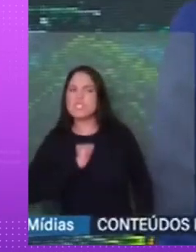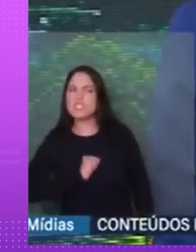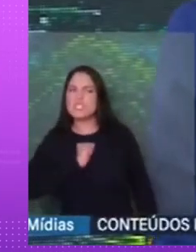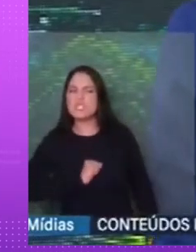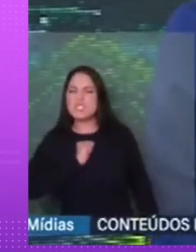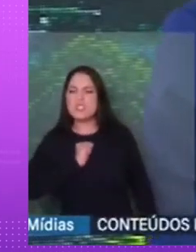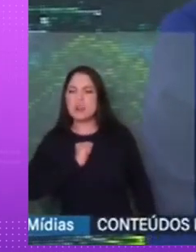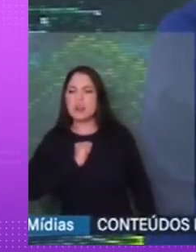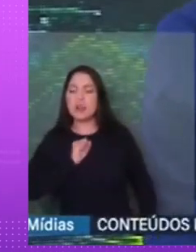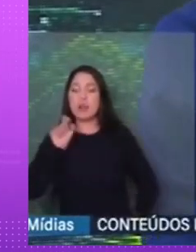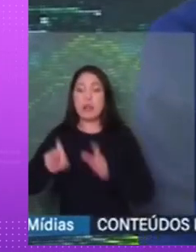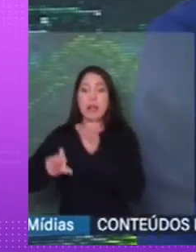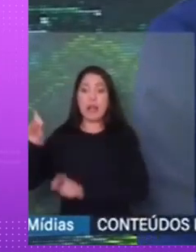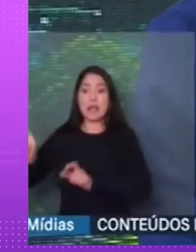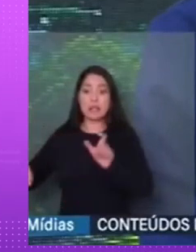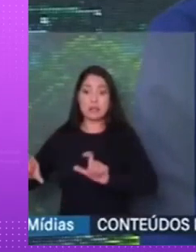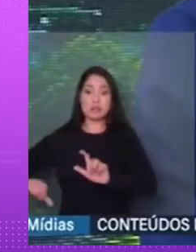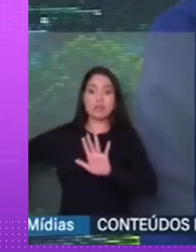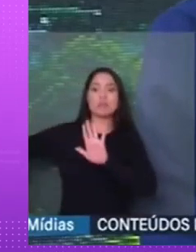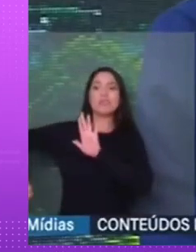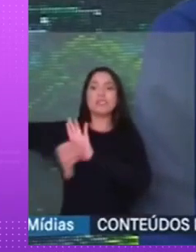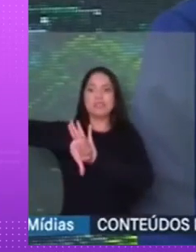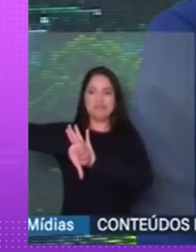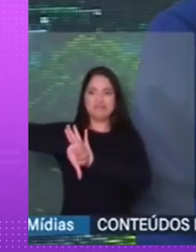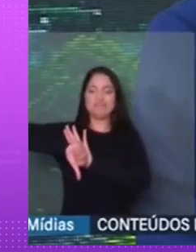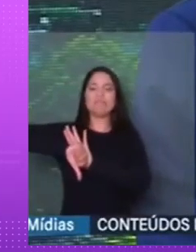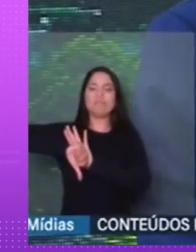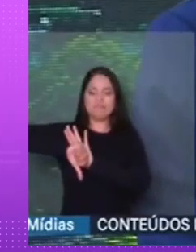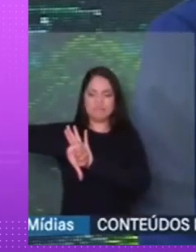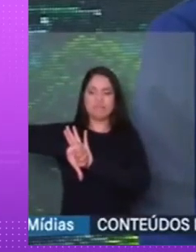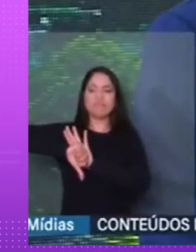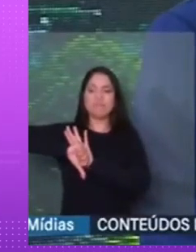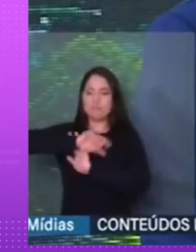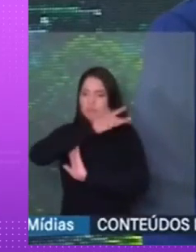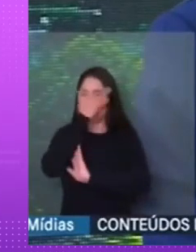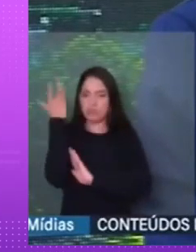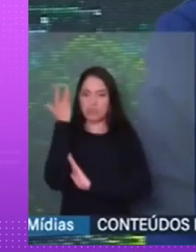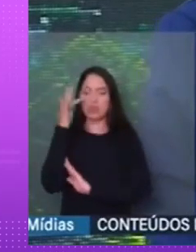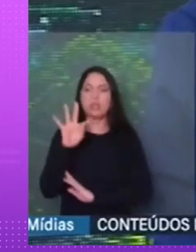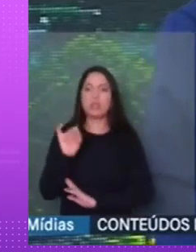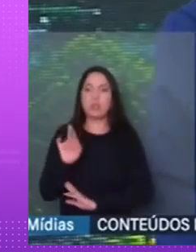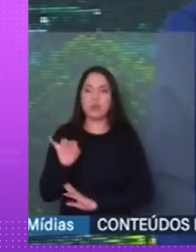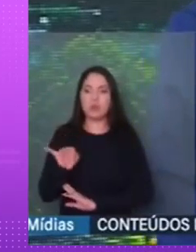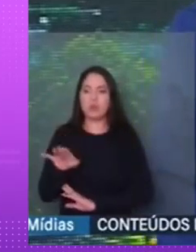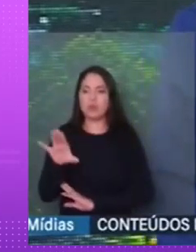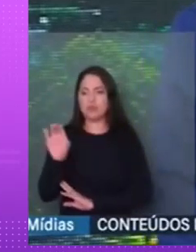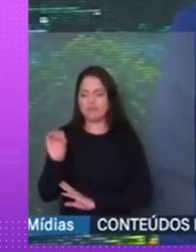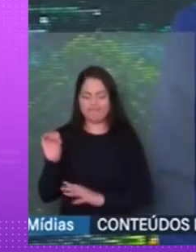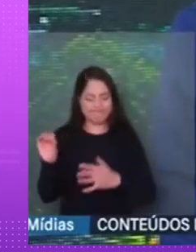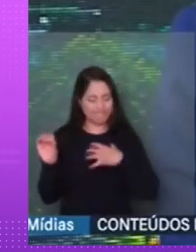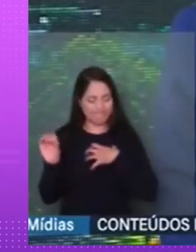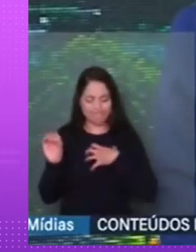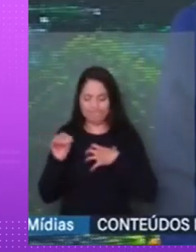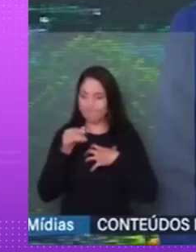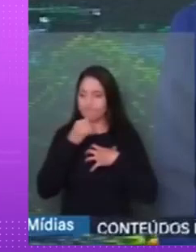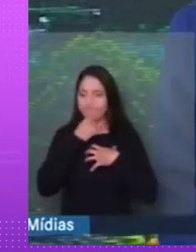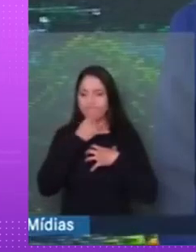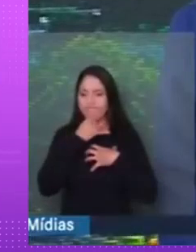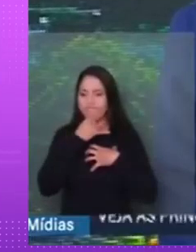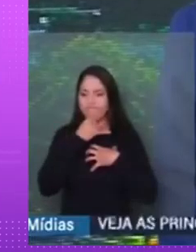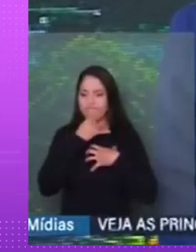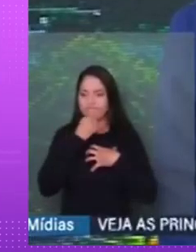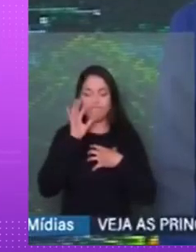e muitos sindicatos. Luiz Carlos de Camargo, que é coordenador da Central de Movimentos Populares, explicou que a finalidade do ato é